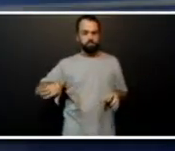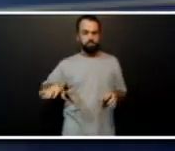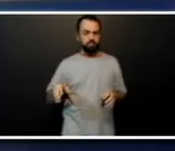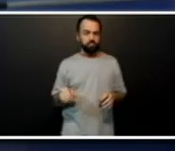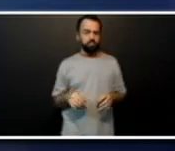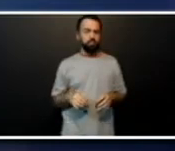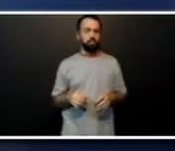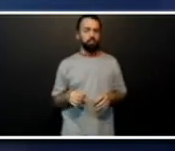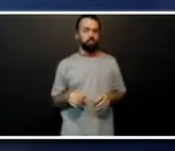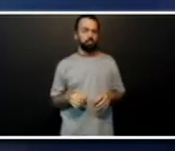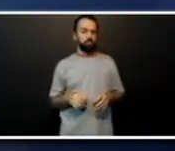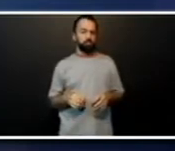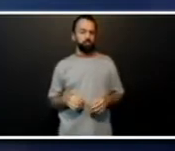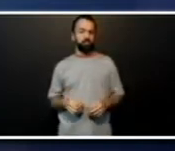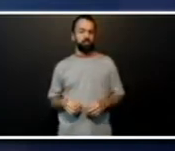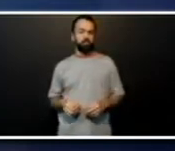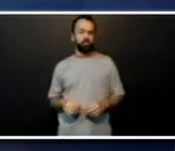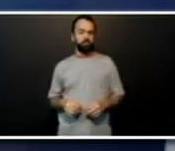à direita.